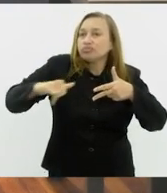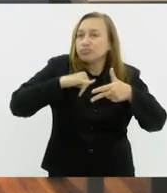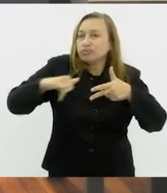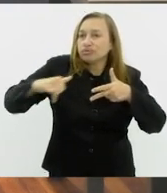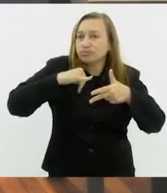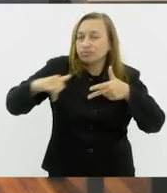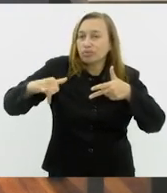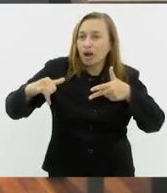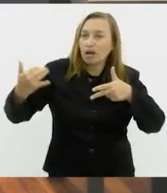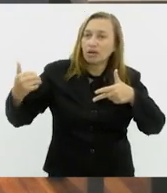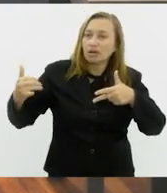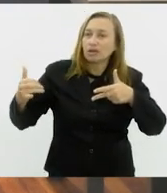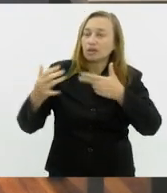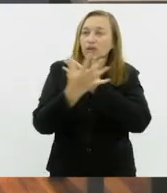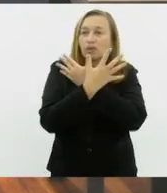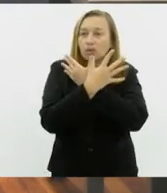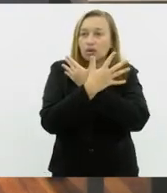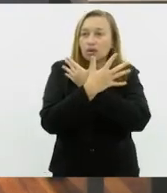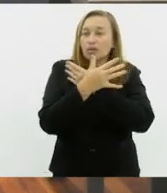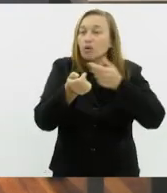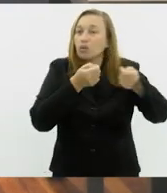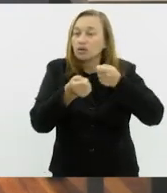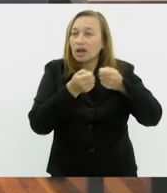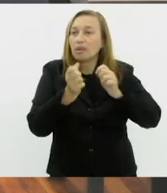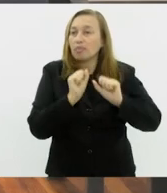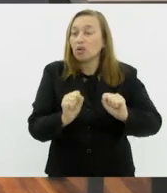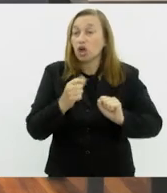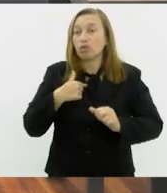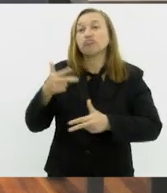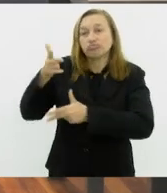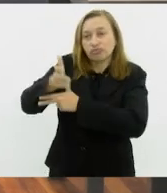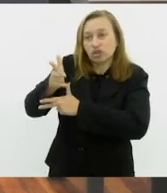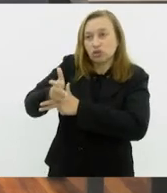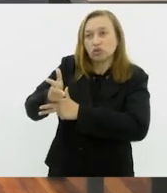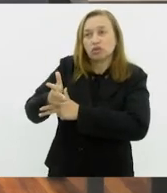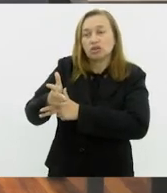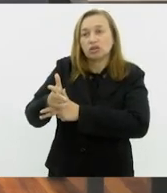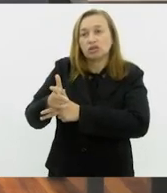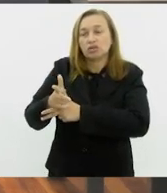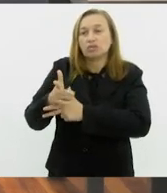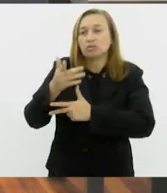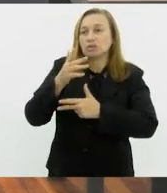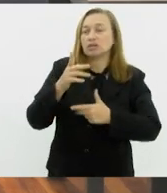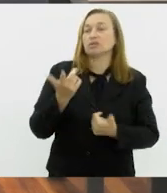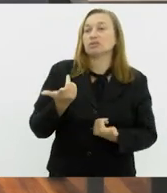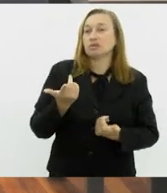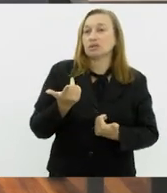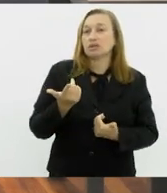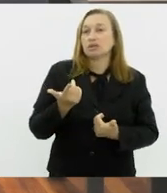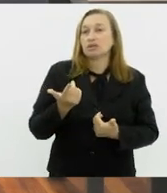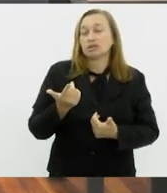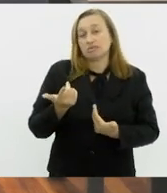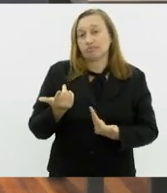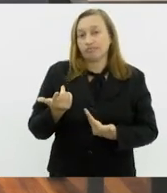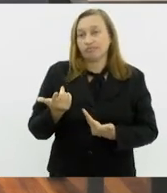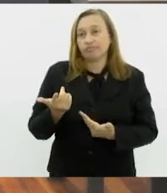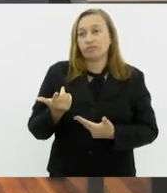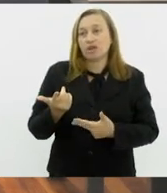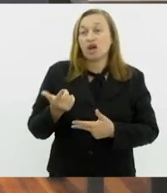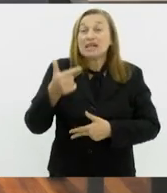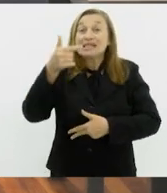para que a gente possa controlar. Eu tenho um vídeo no meu celular com 7 aeronaves, eu posso provar